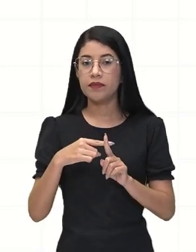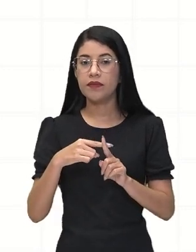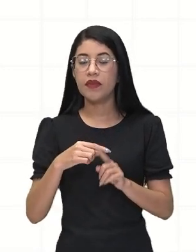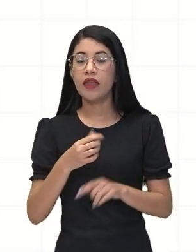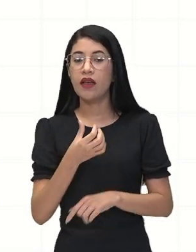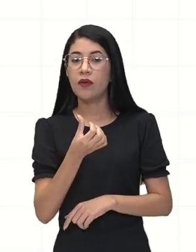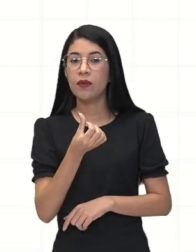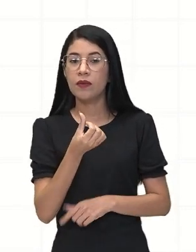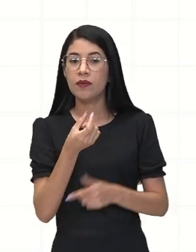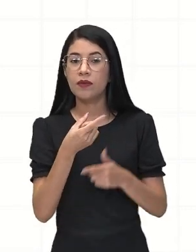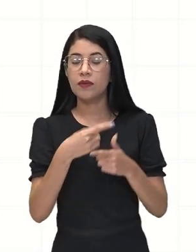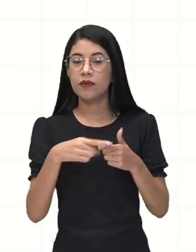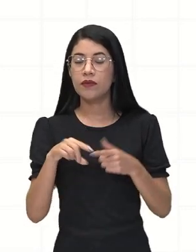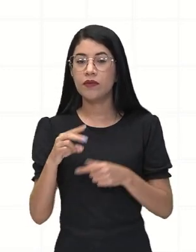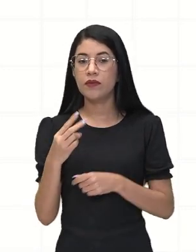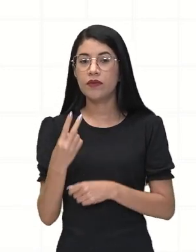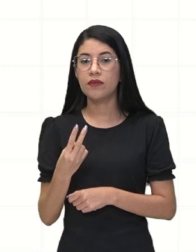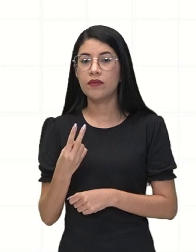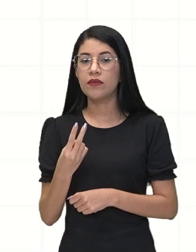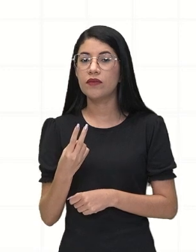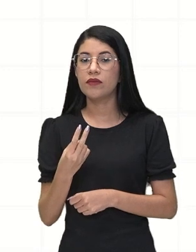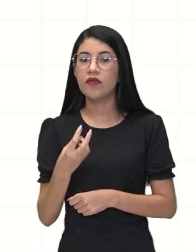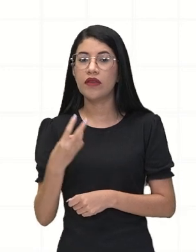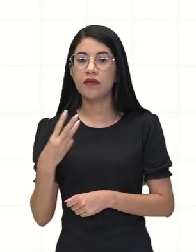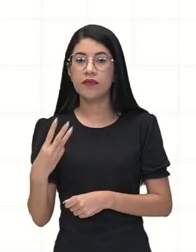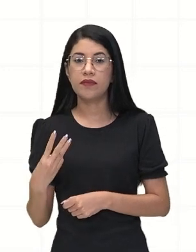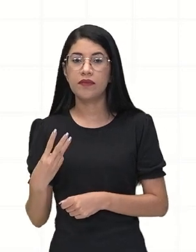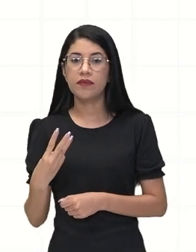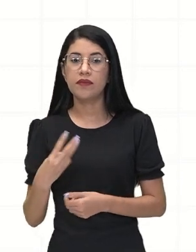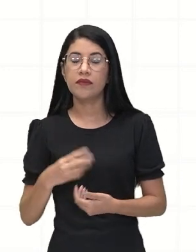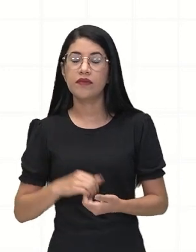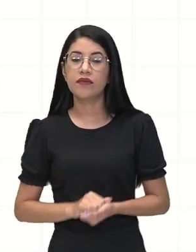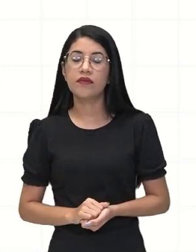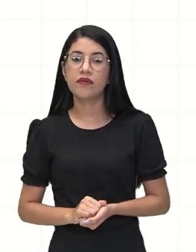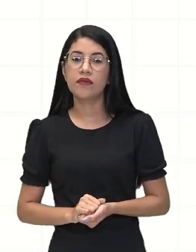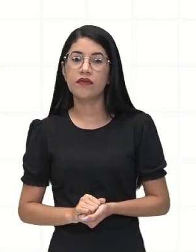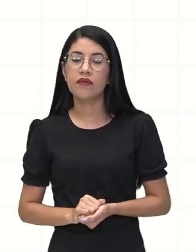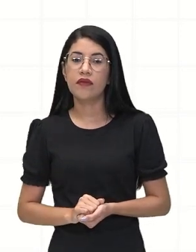6 por 2, né? Vai sobrar quem? O 3.